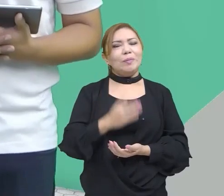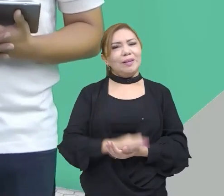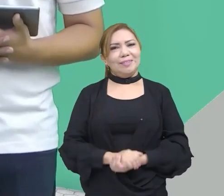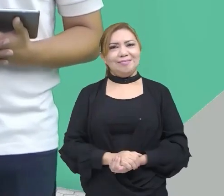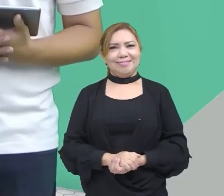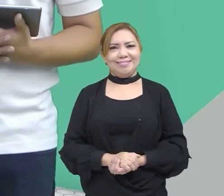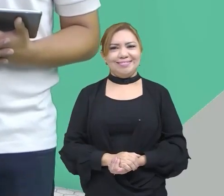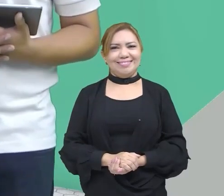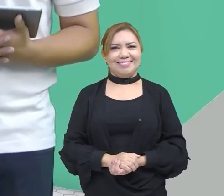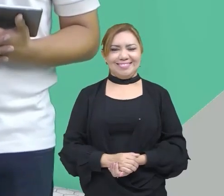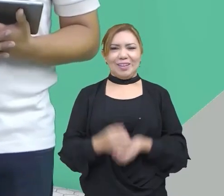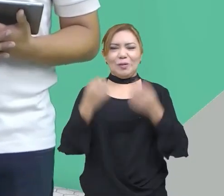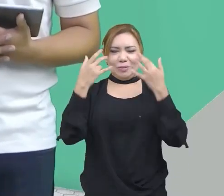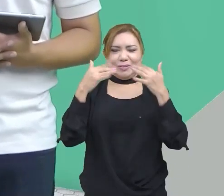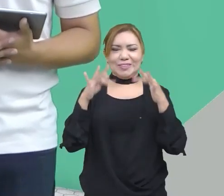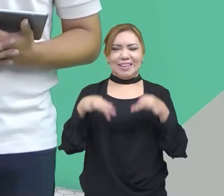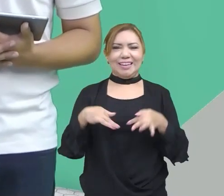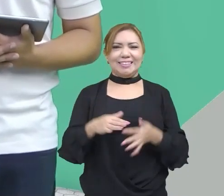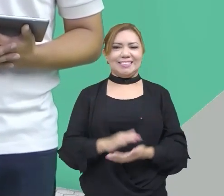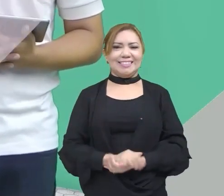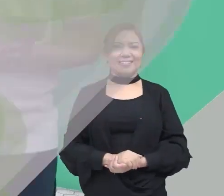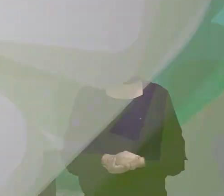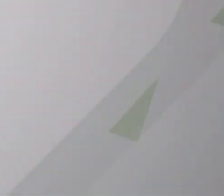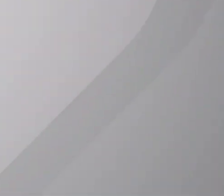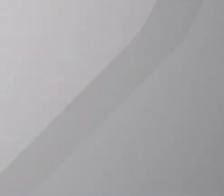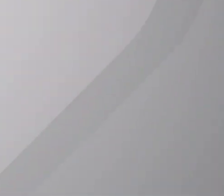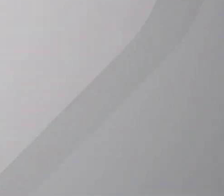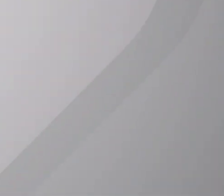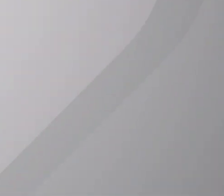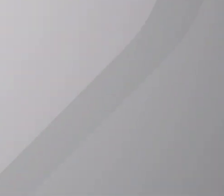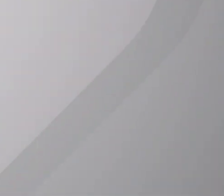nossas considerações finais.